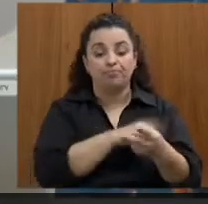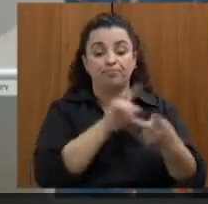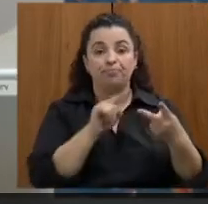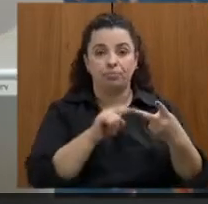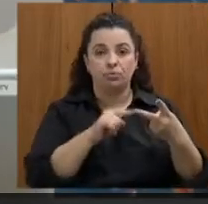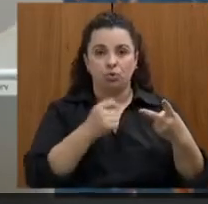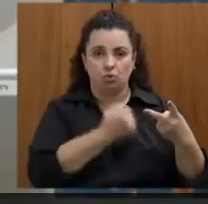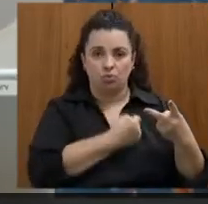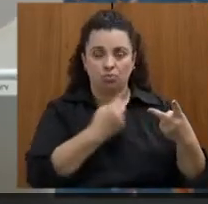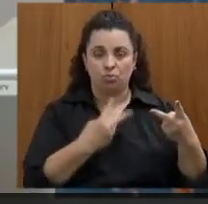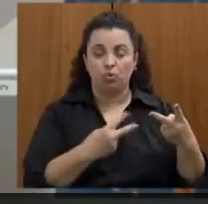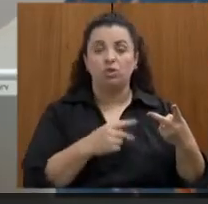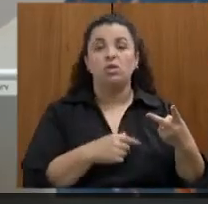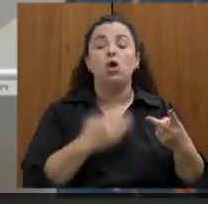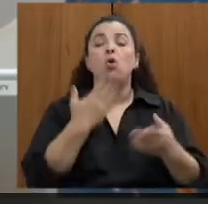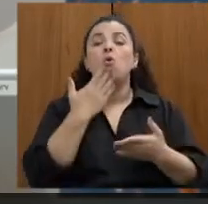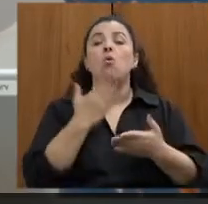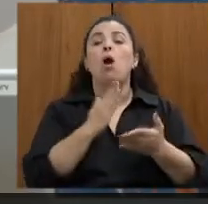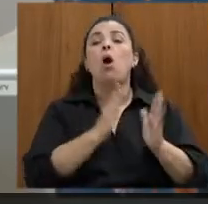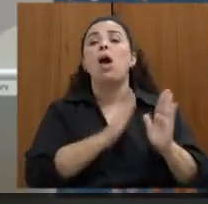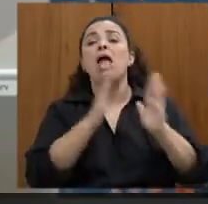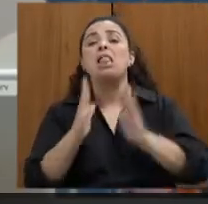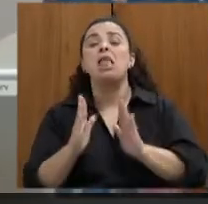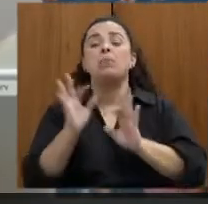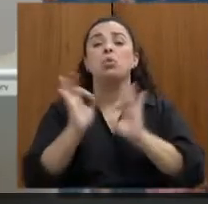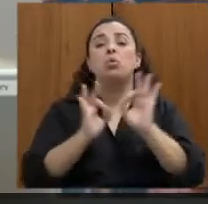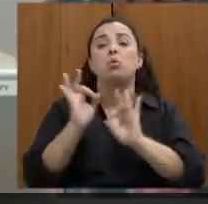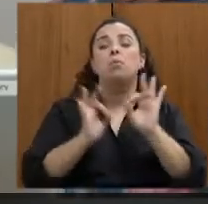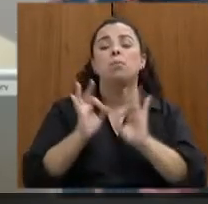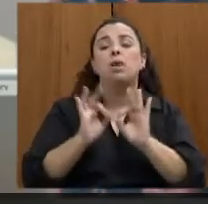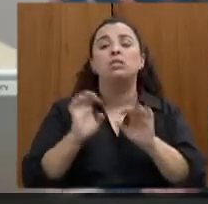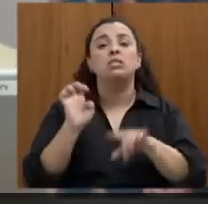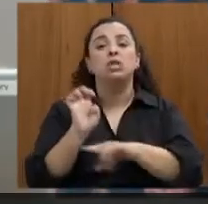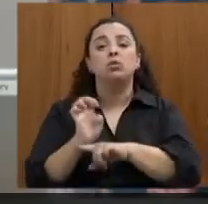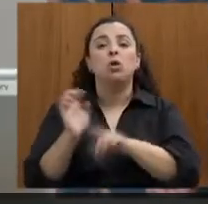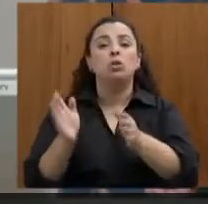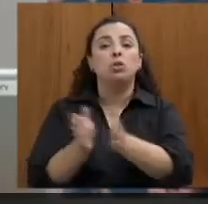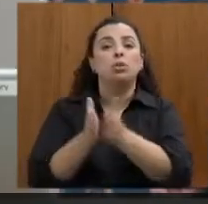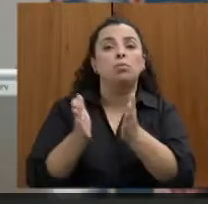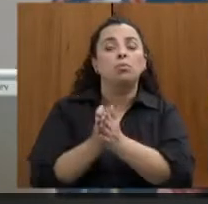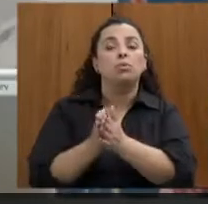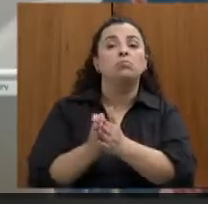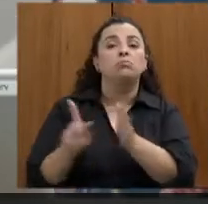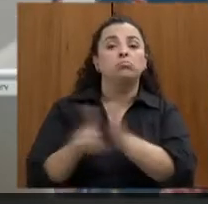etapa de elaboração do Plano Estadual à Extrema Pobreza no Estado.